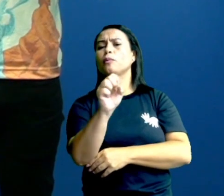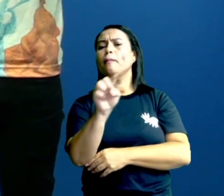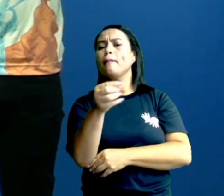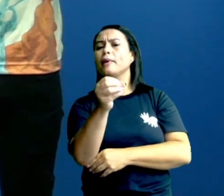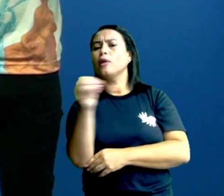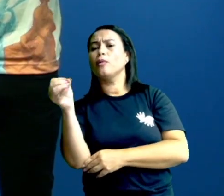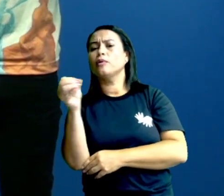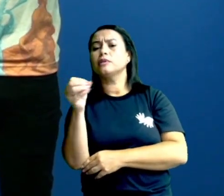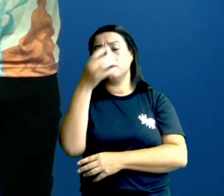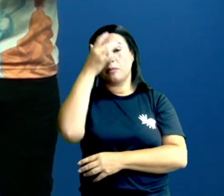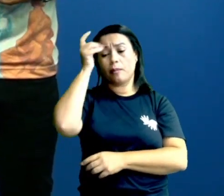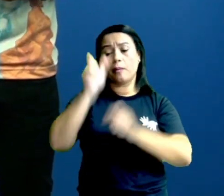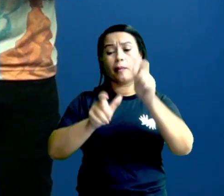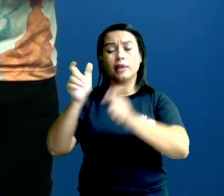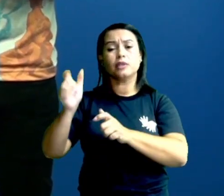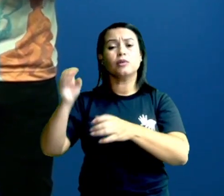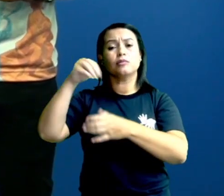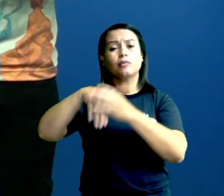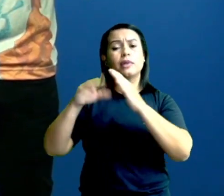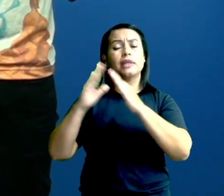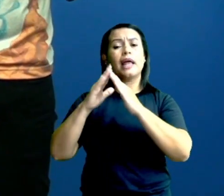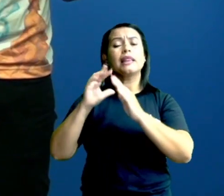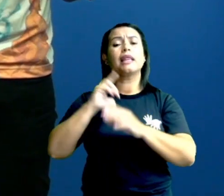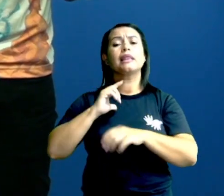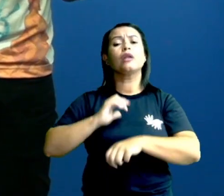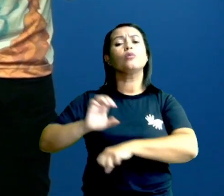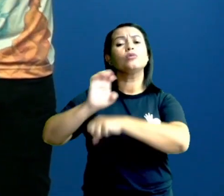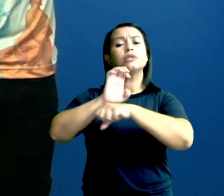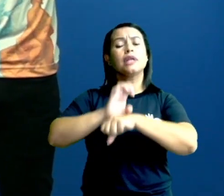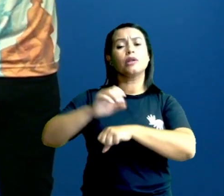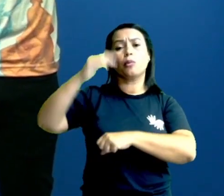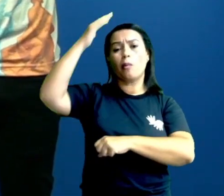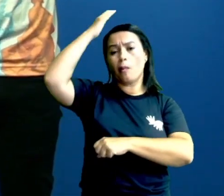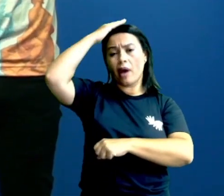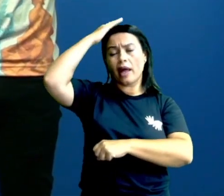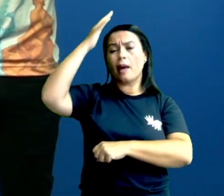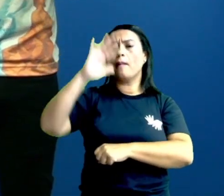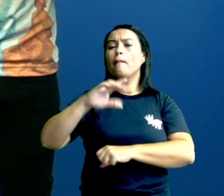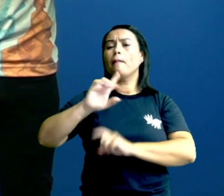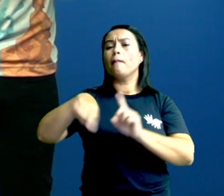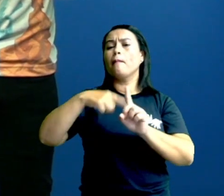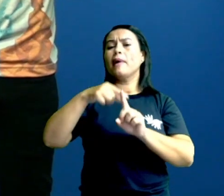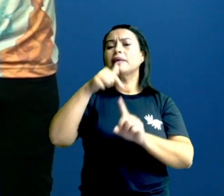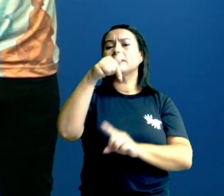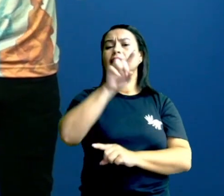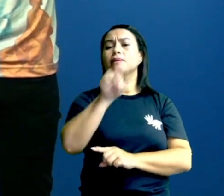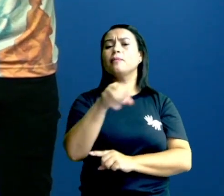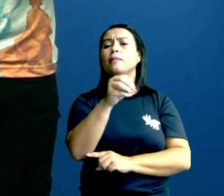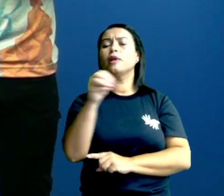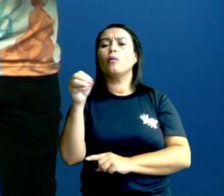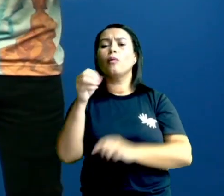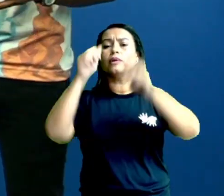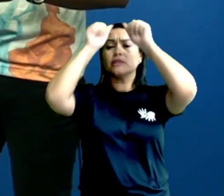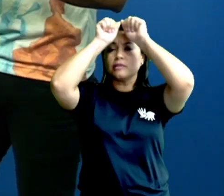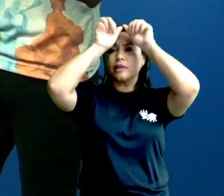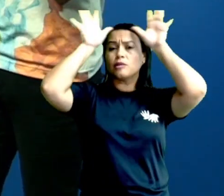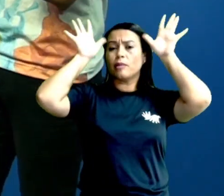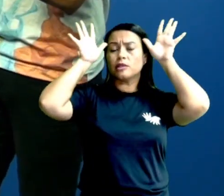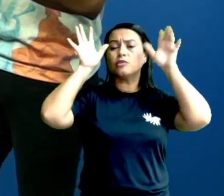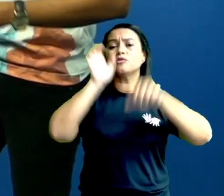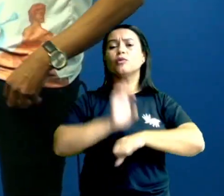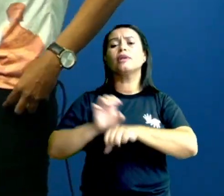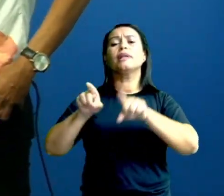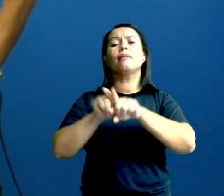habitantes e os estados com maior destaque em relação às ser o Estado do Pará o mais sete milhões e o estado do Amazonas com mais de 3